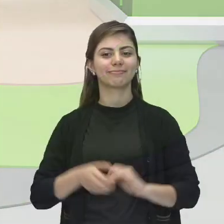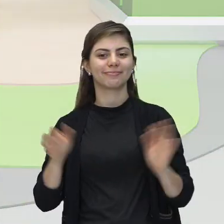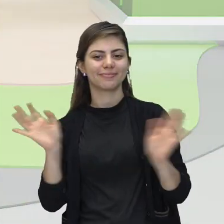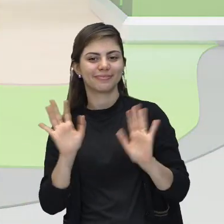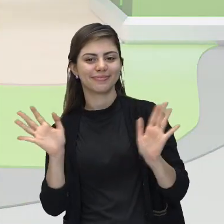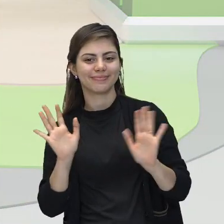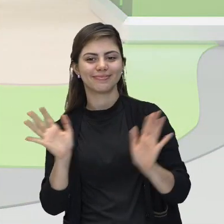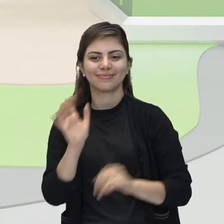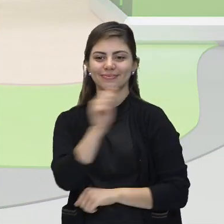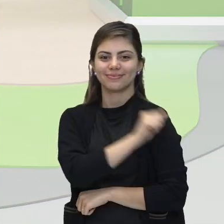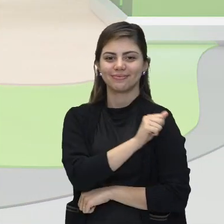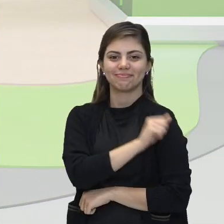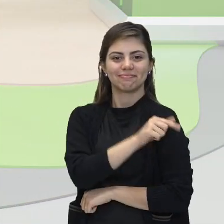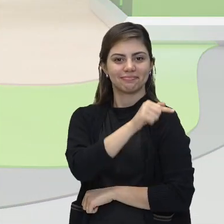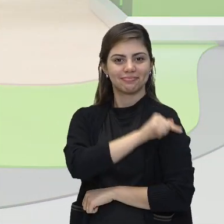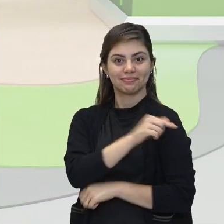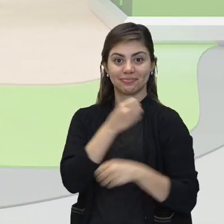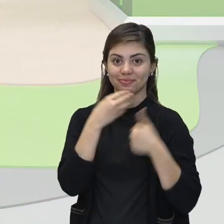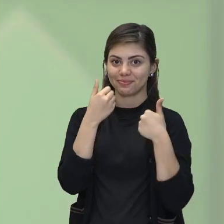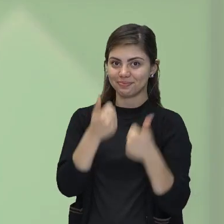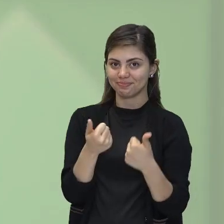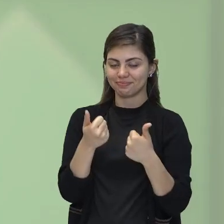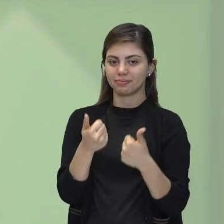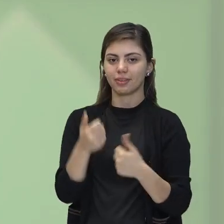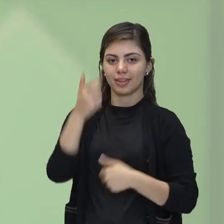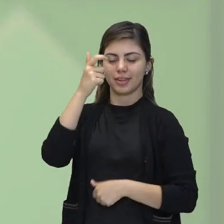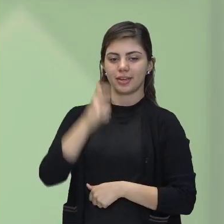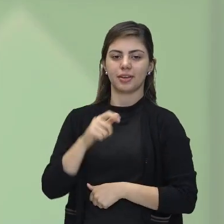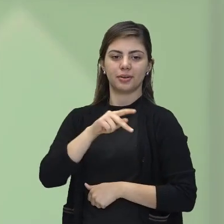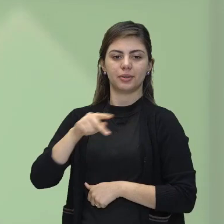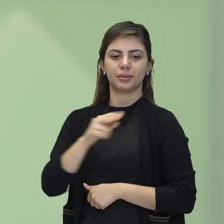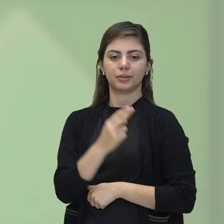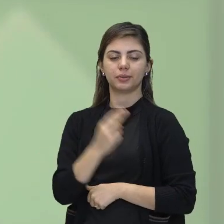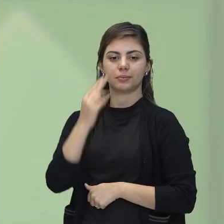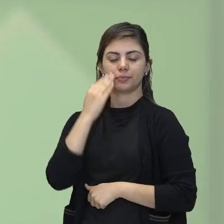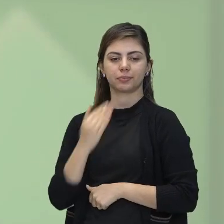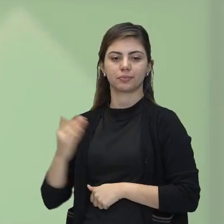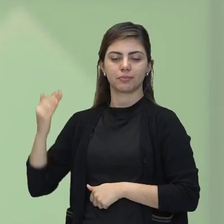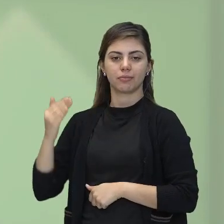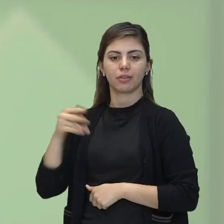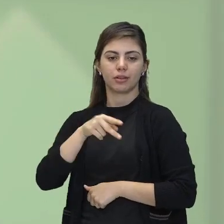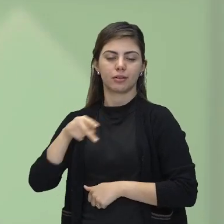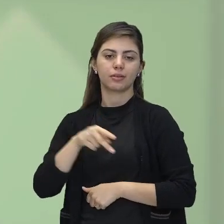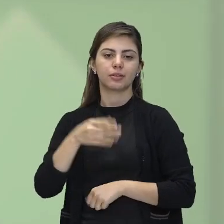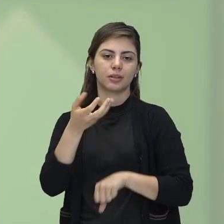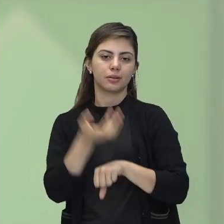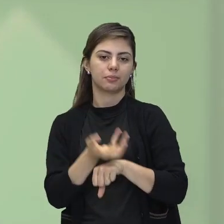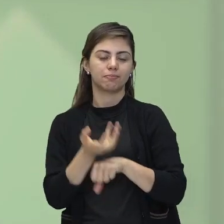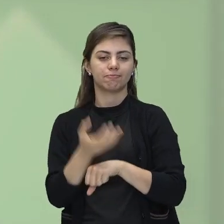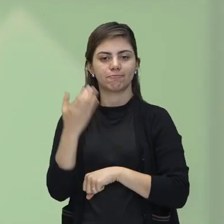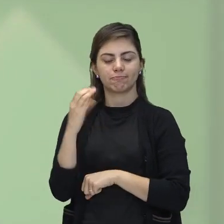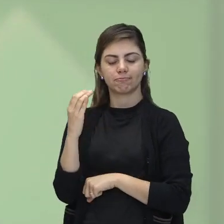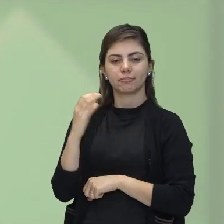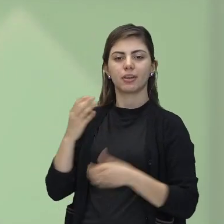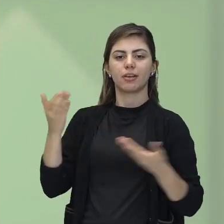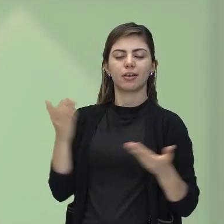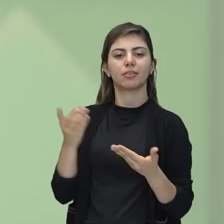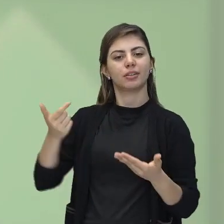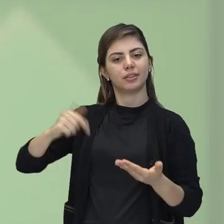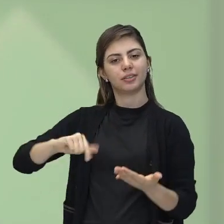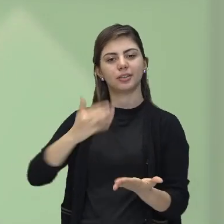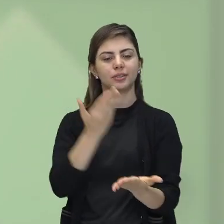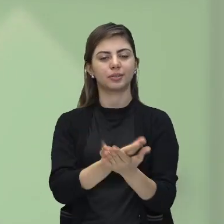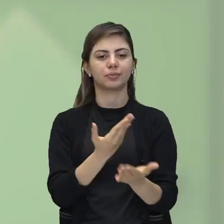Olá, alunos do sétimo ano, tudo bem? Eu sou a professora Manuela Cerejo, professora de Ciências, e estou aqui para mais uma